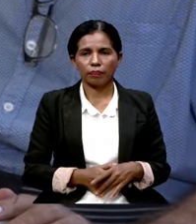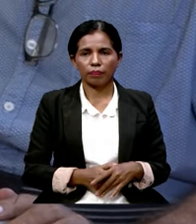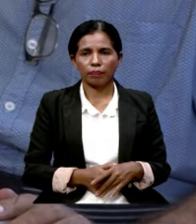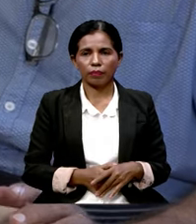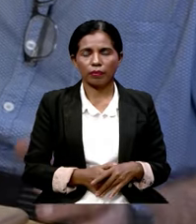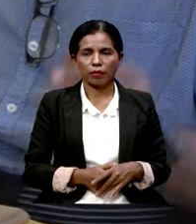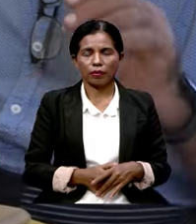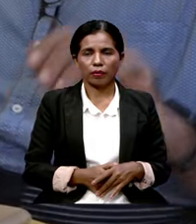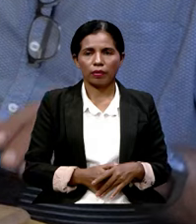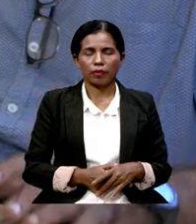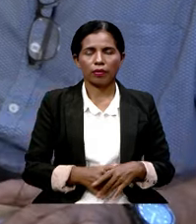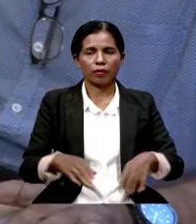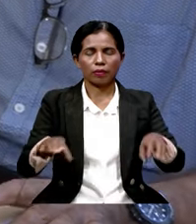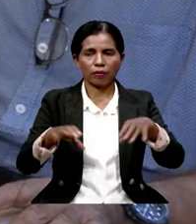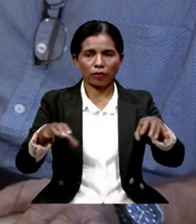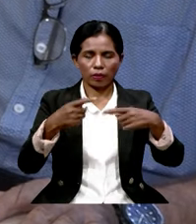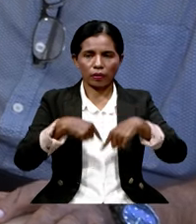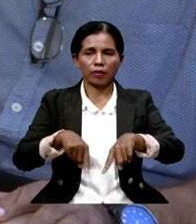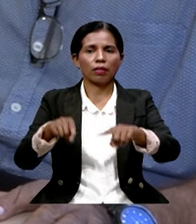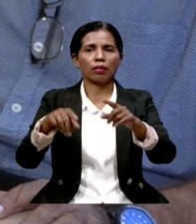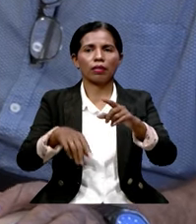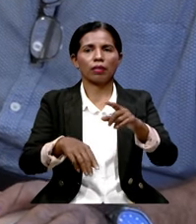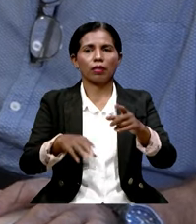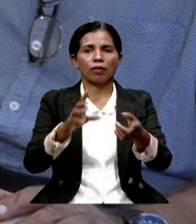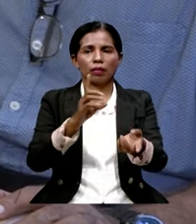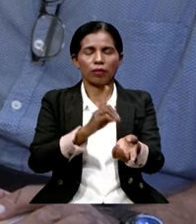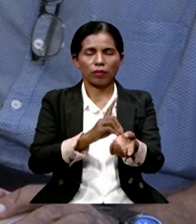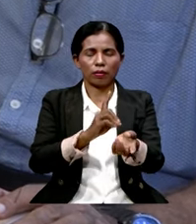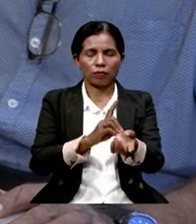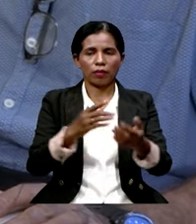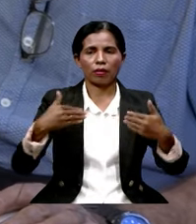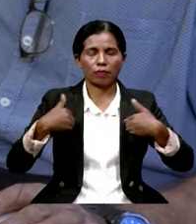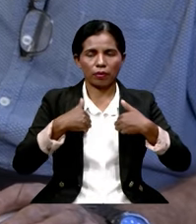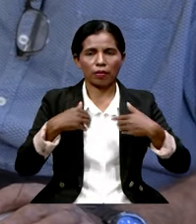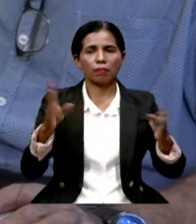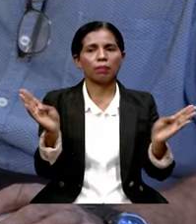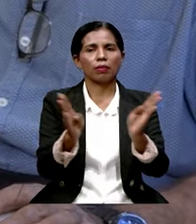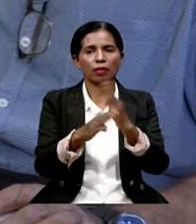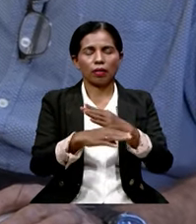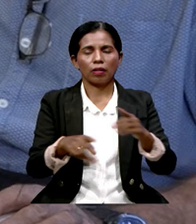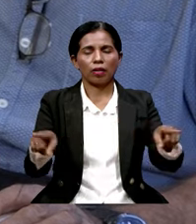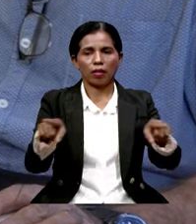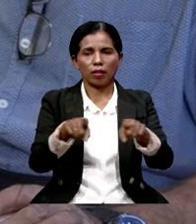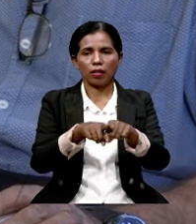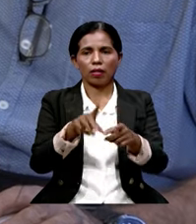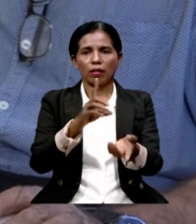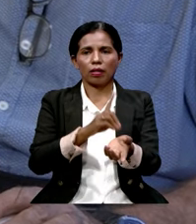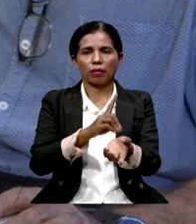declarato a to saiba doutora animal, mas bem saiba faliba